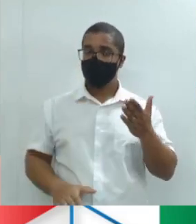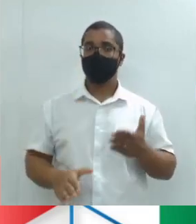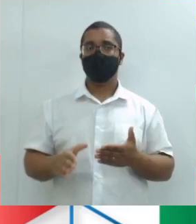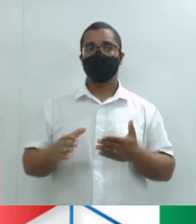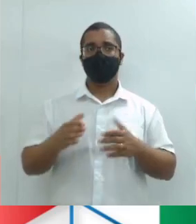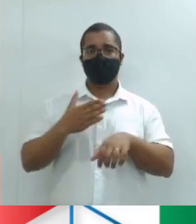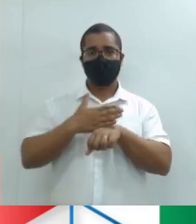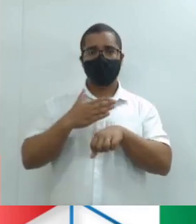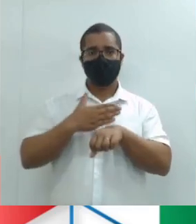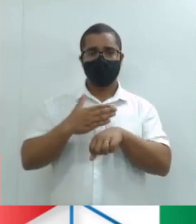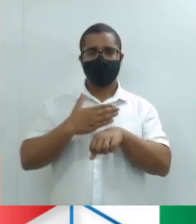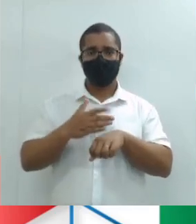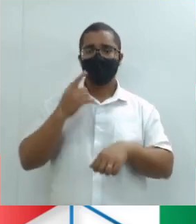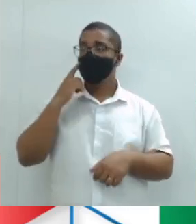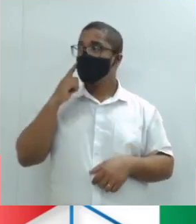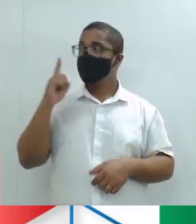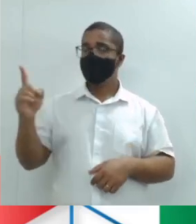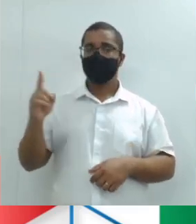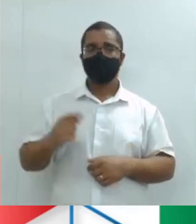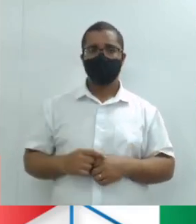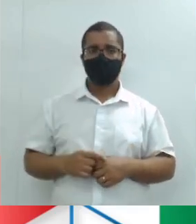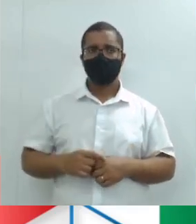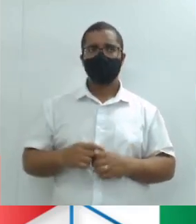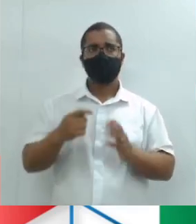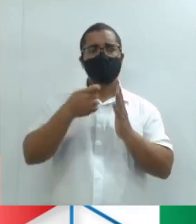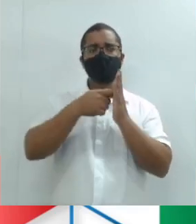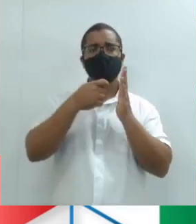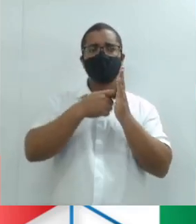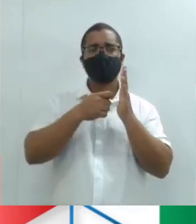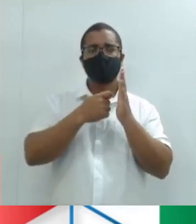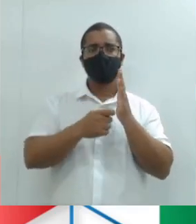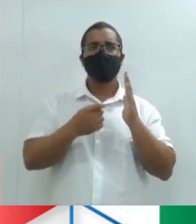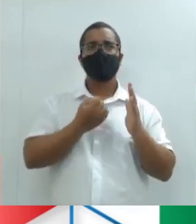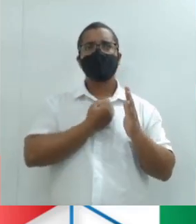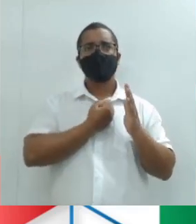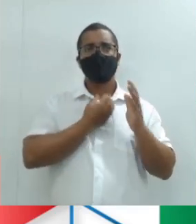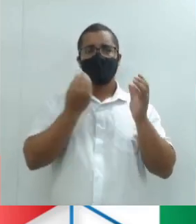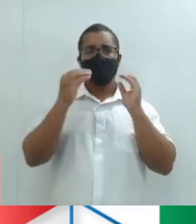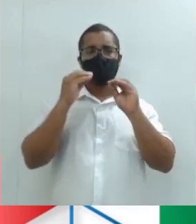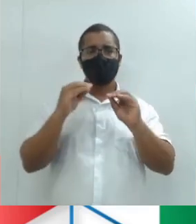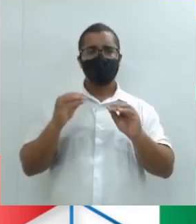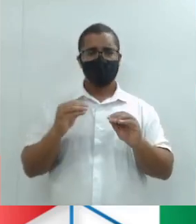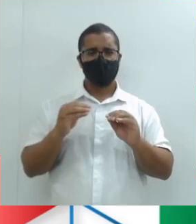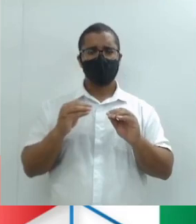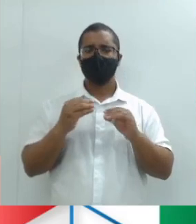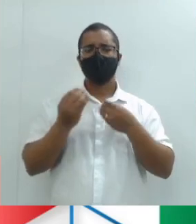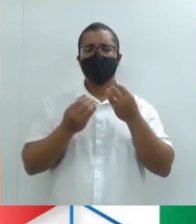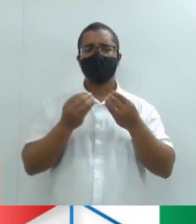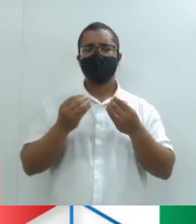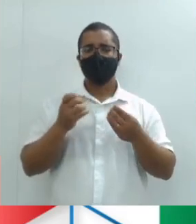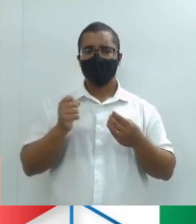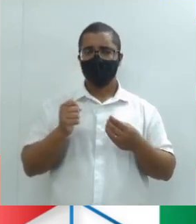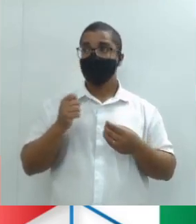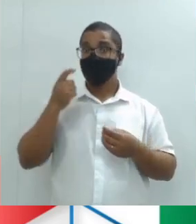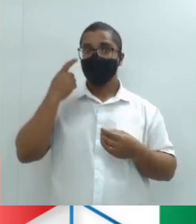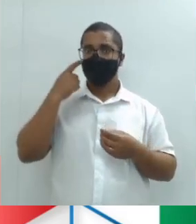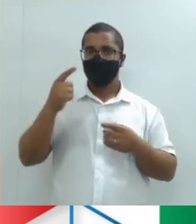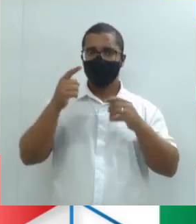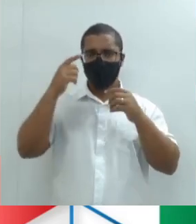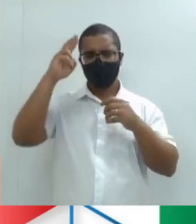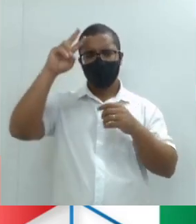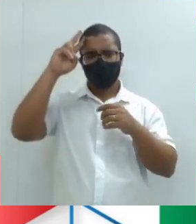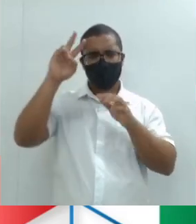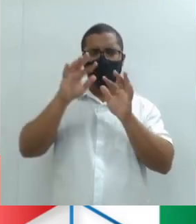exercitar bastante. Preste atenção. Escreva os produtos de fatores iguais de potência. Muito simples. Lembra do que eu